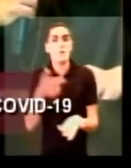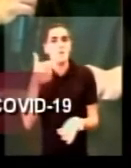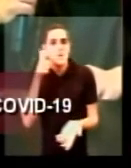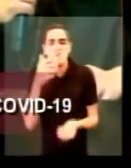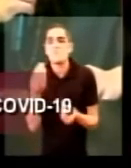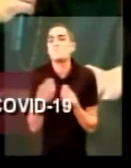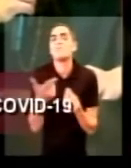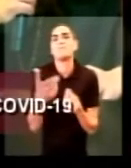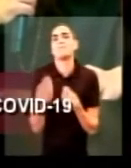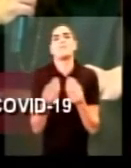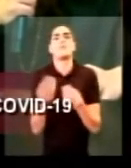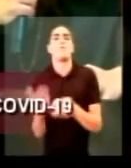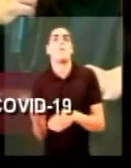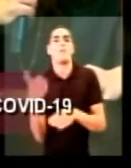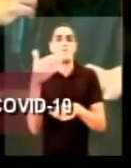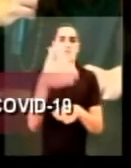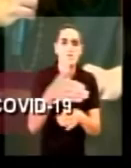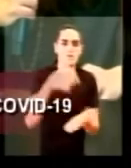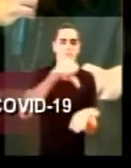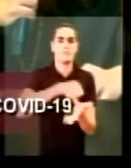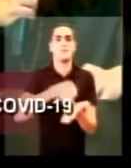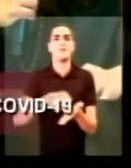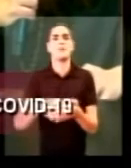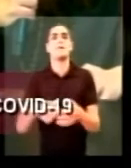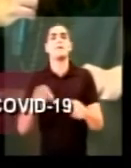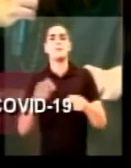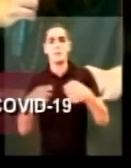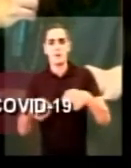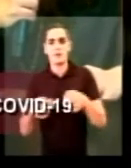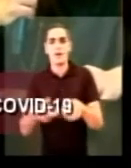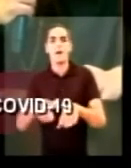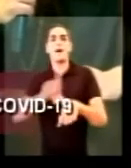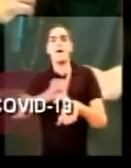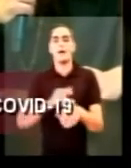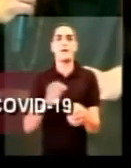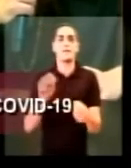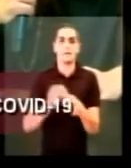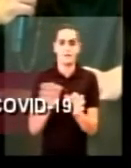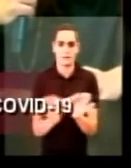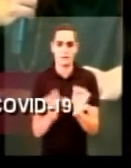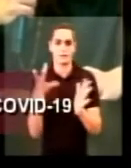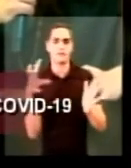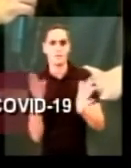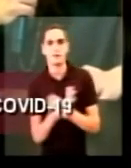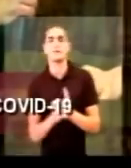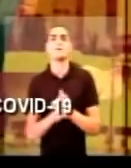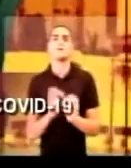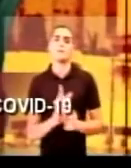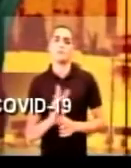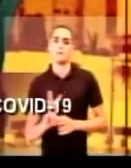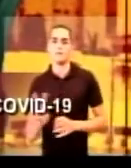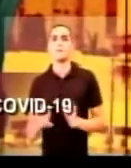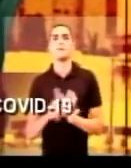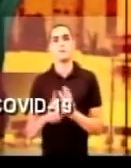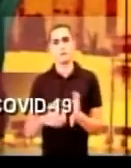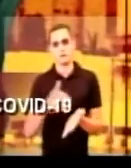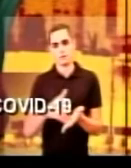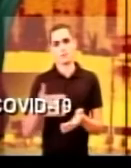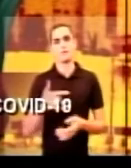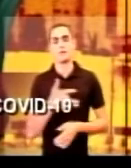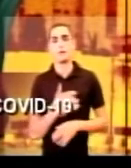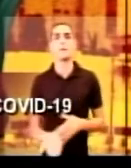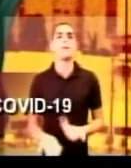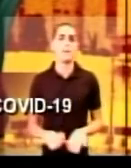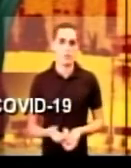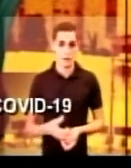domicílio. E as ILPIs, que são as instituições de longa permanência de idosos, temos 50 ILPIs em Rio Preto, e esse trabalho com